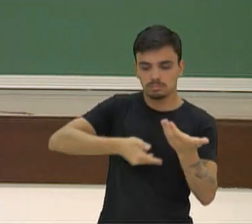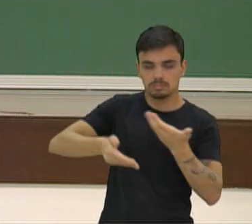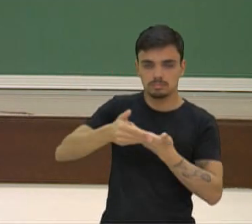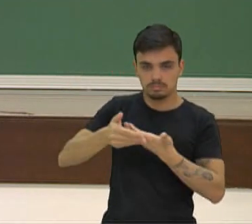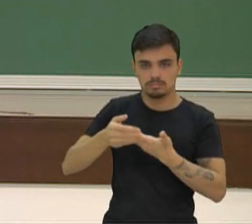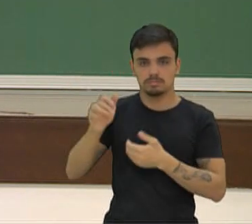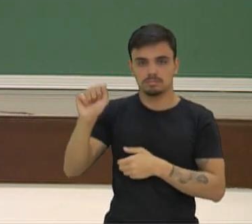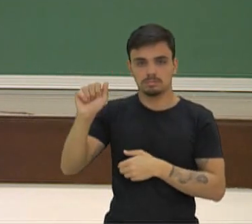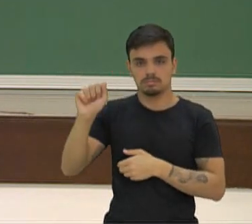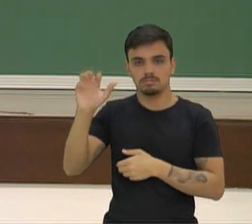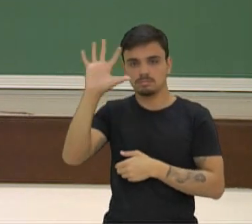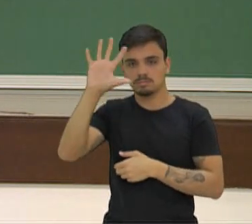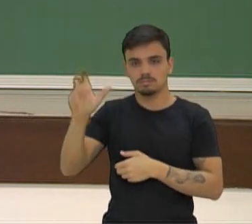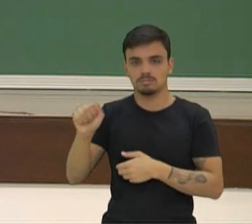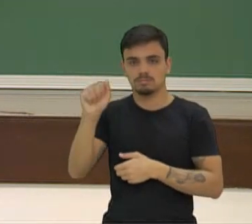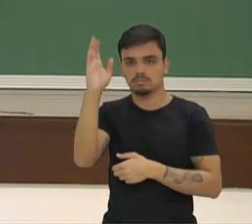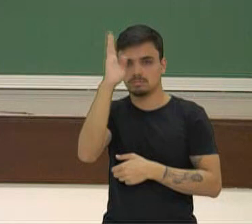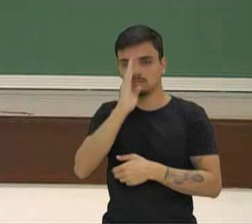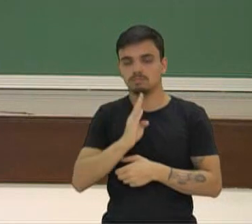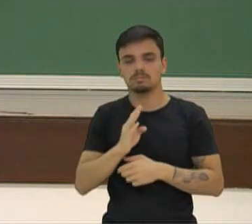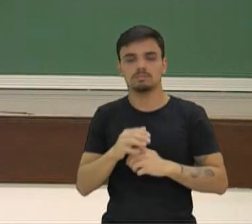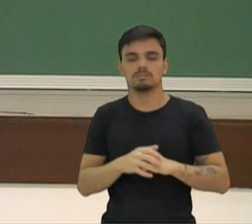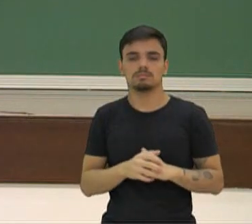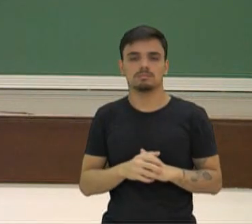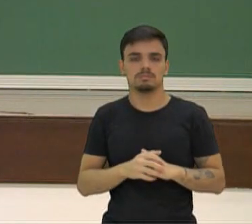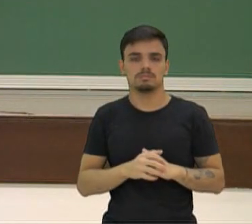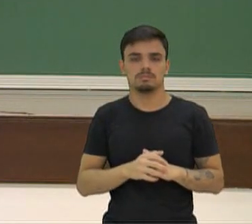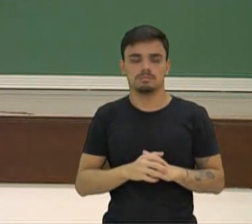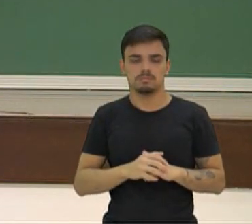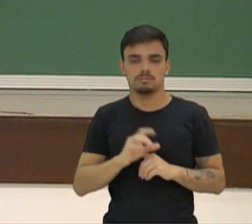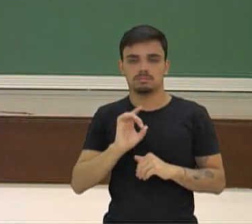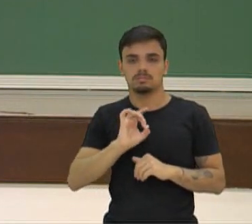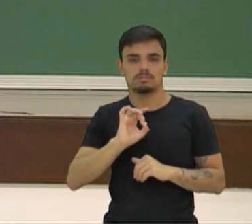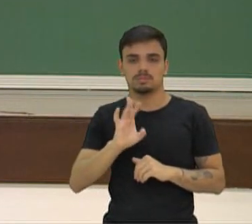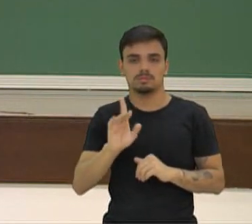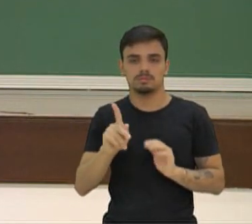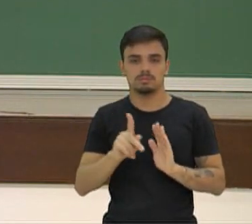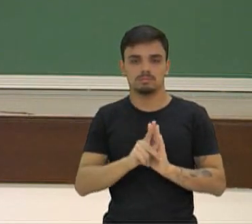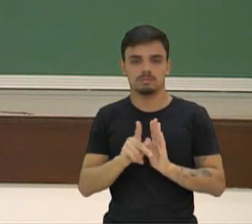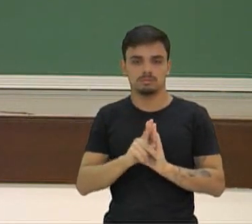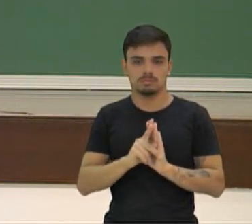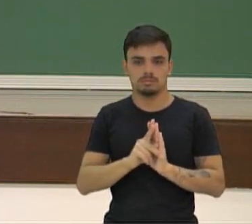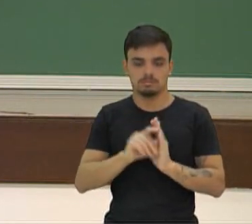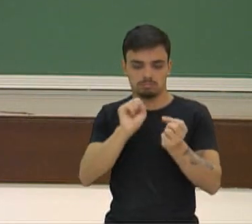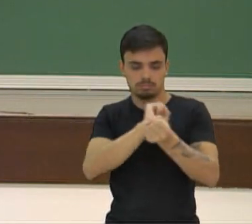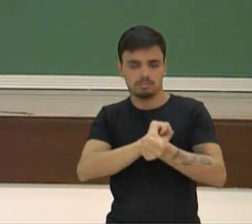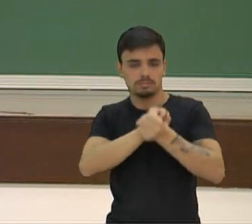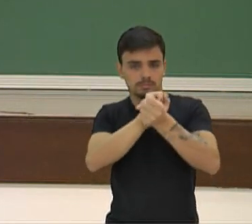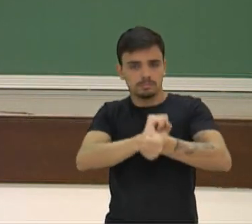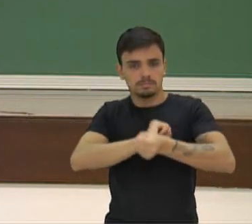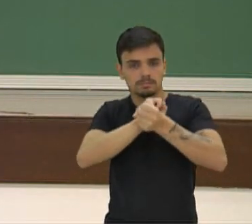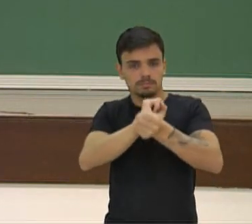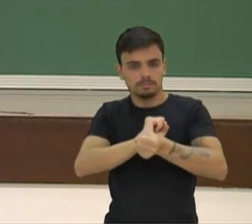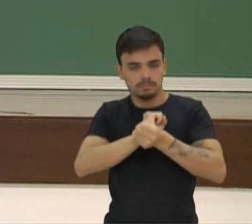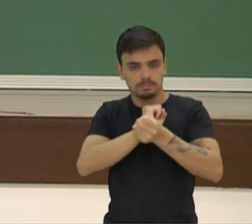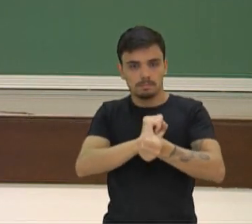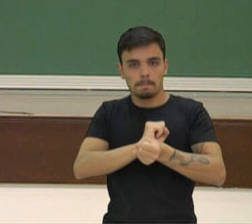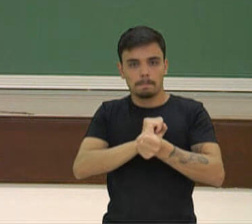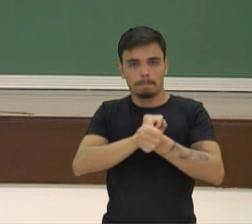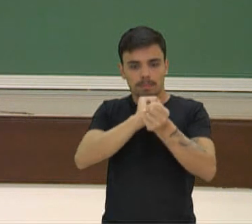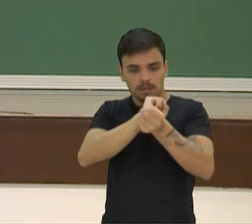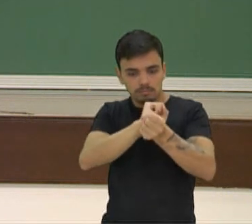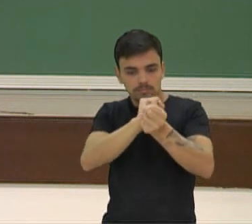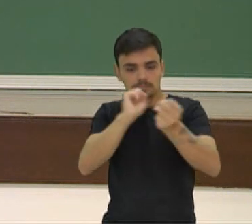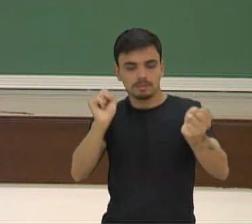afro-brasileiros, afrodescendentes, para quê? Para que não somente a questão da escravidão seja